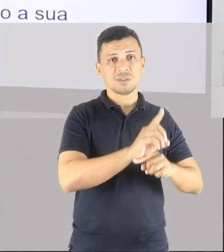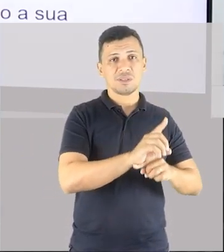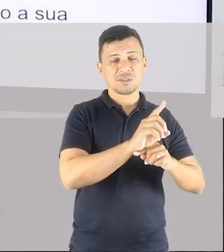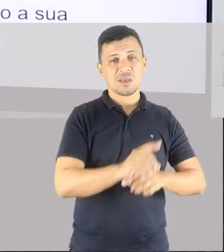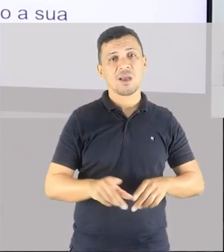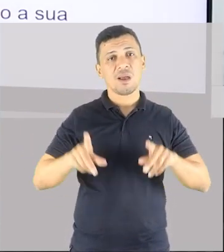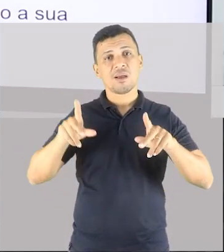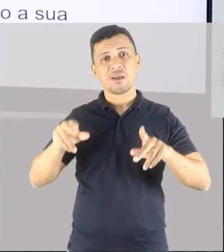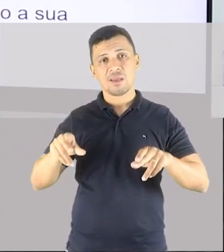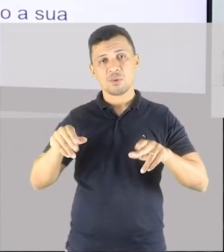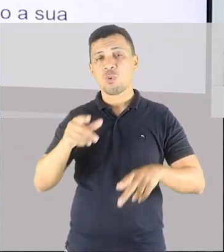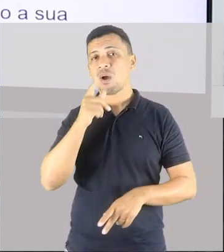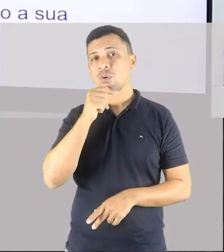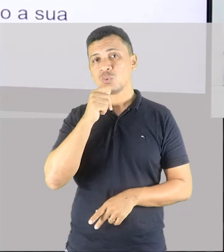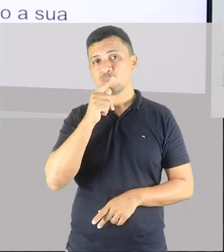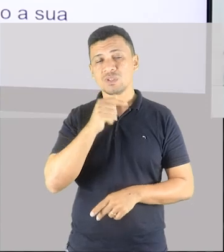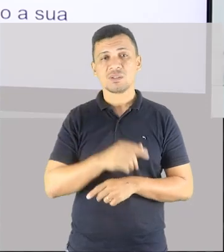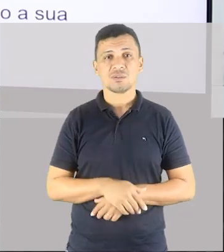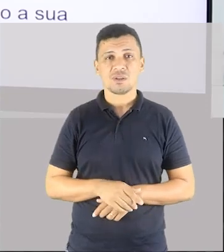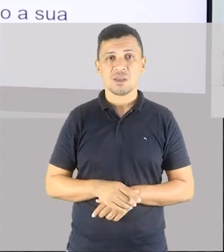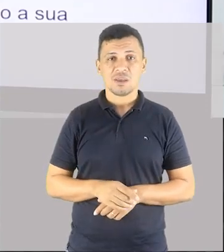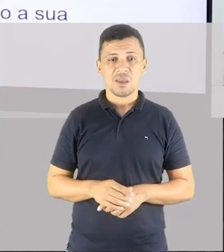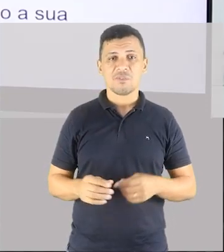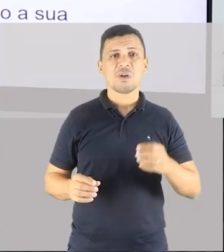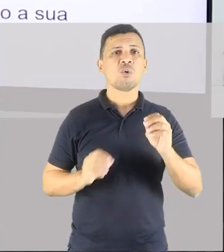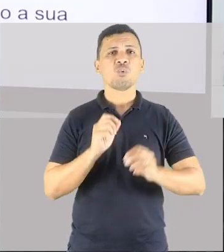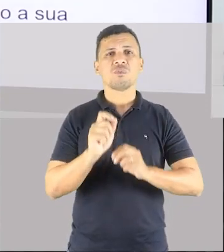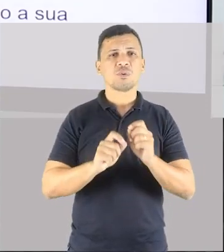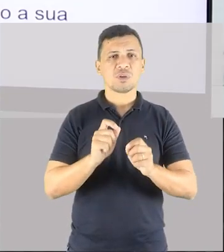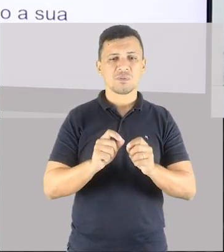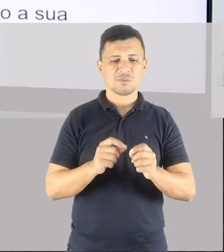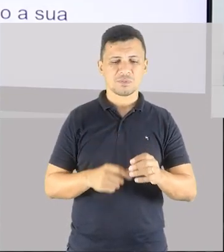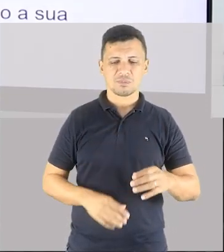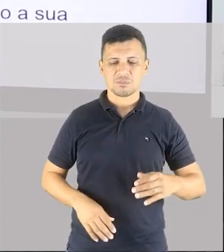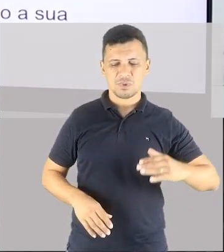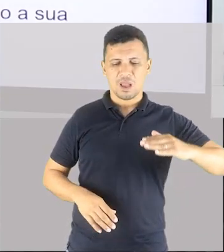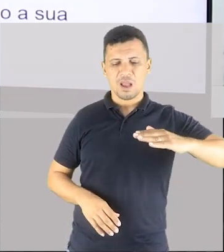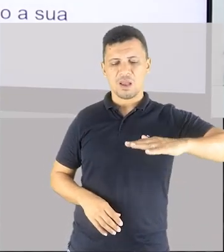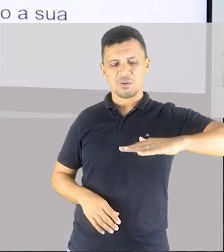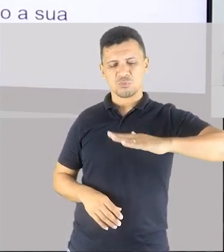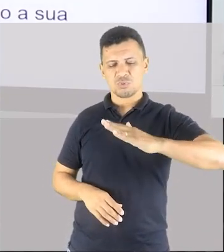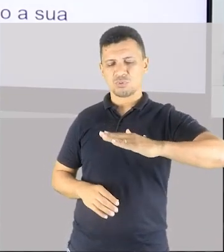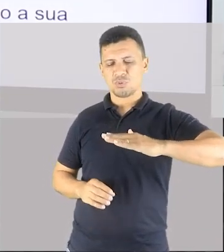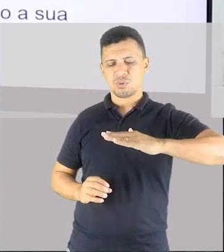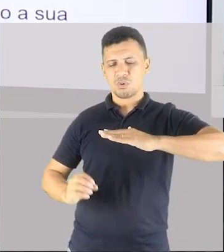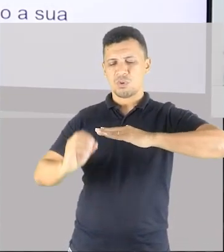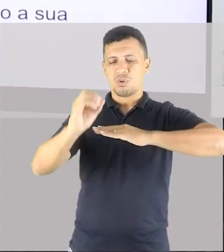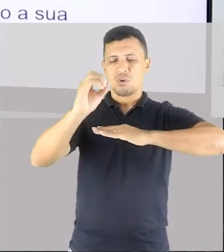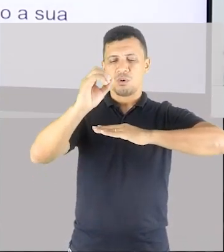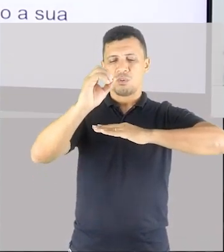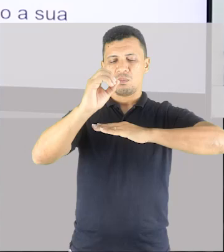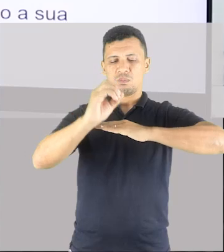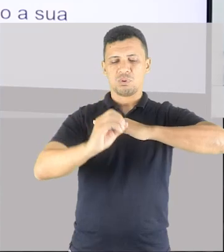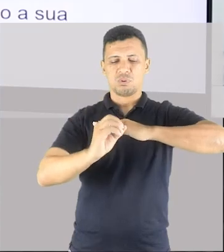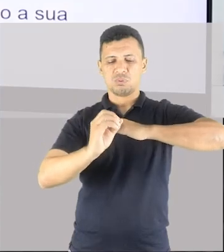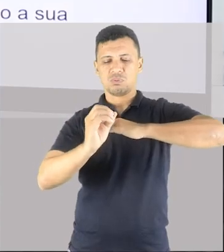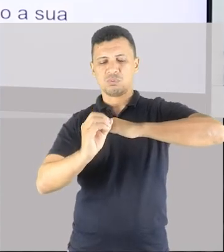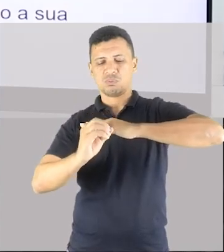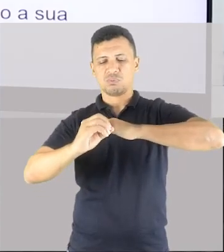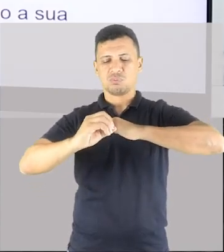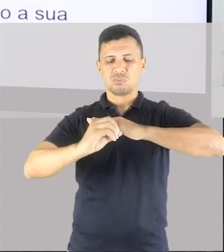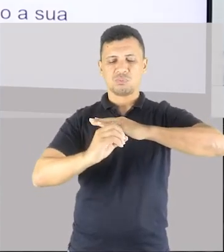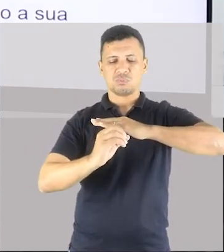do líquido. Ele não vai afundar, vai lá para baixo, não. Aonde você botar, ele vai ficar. Contanto que ele fique